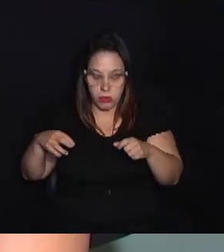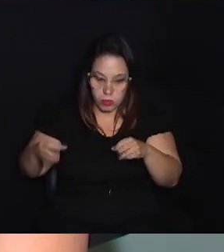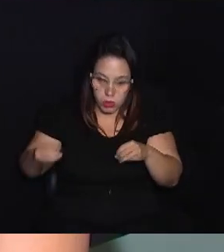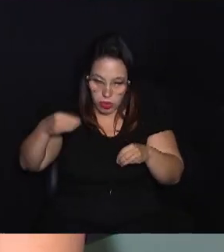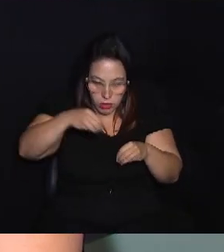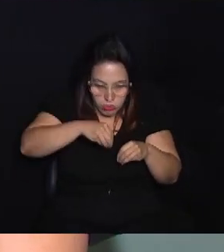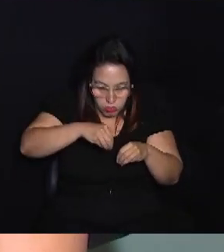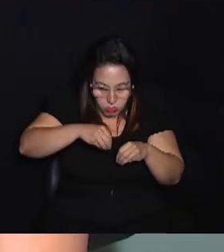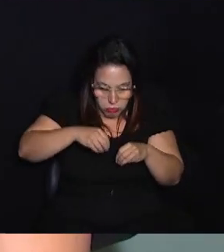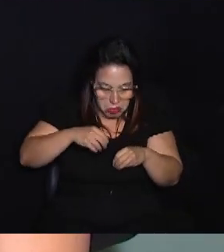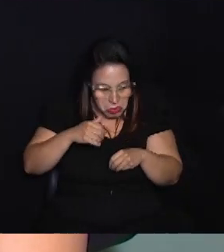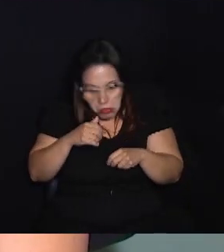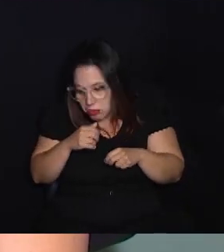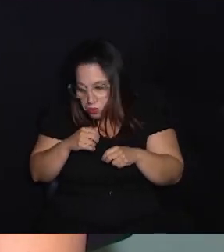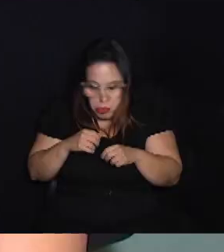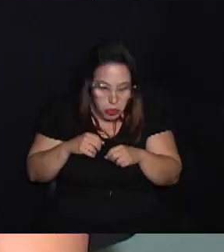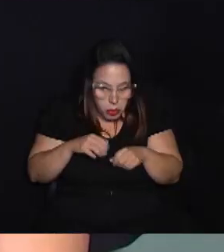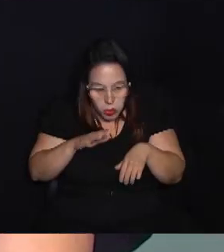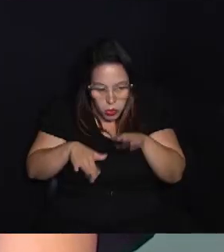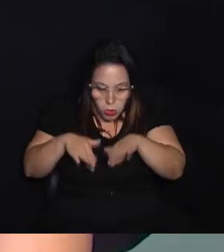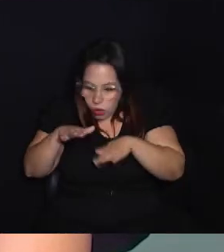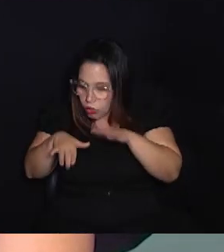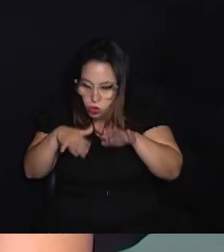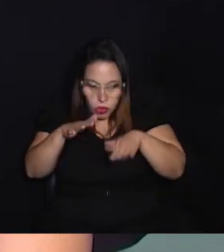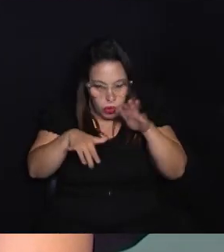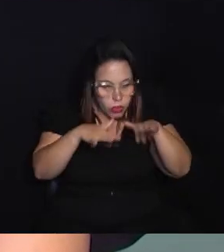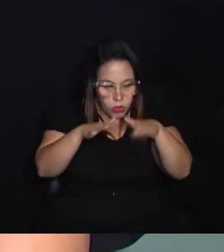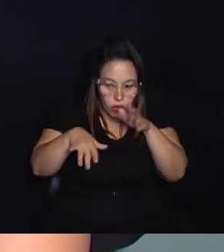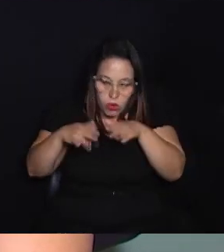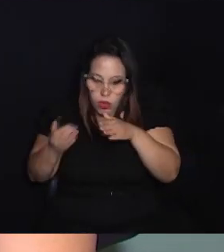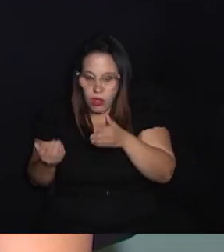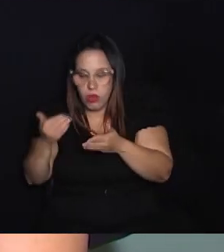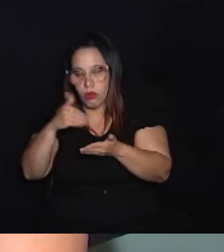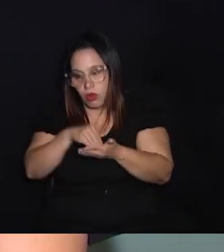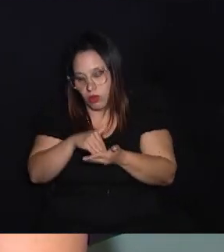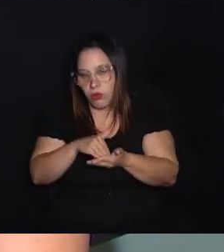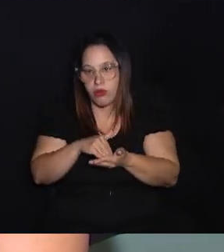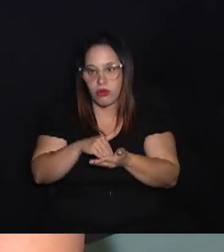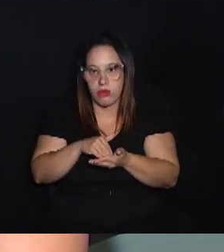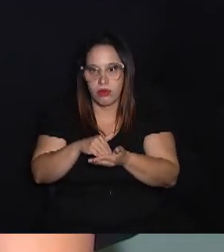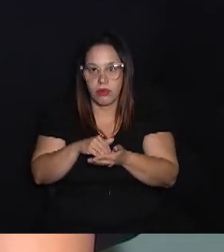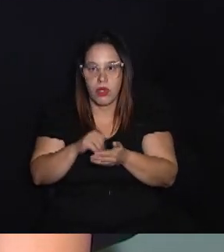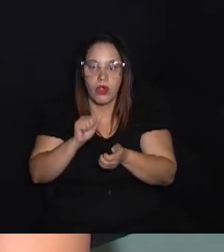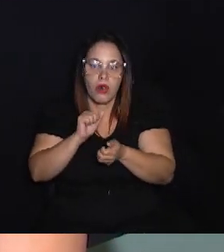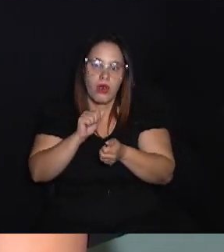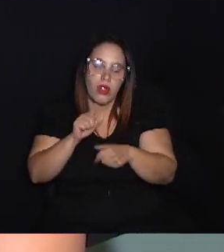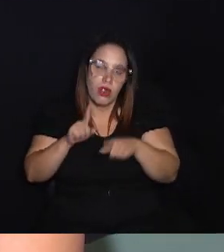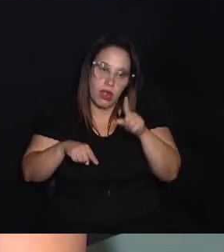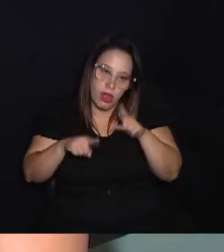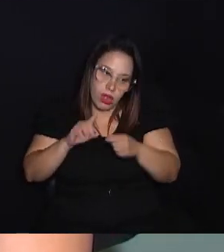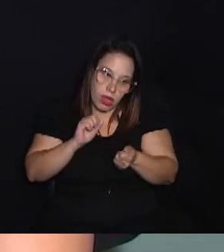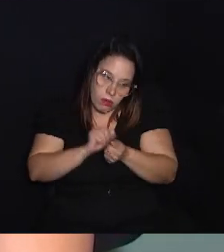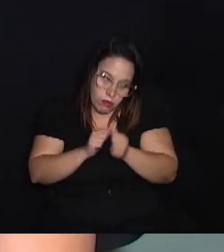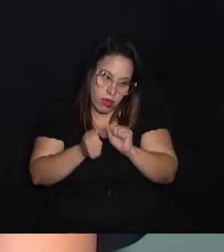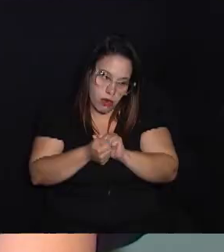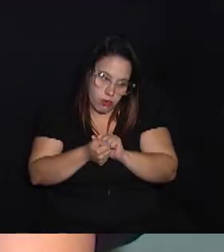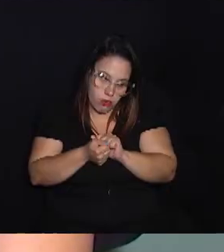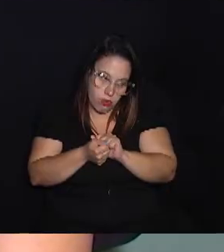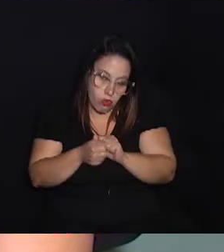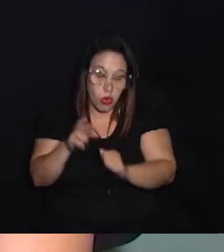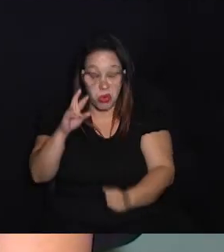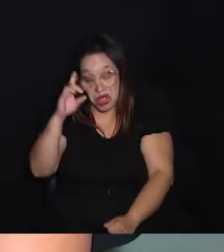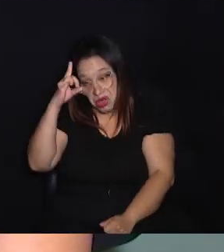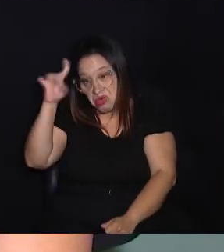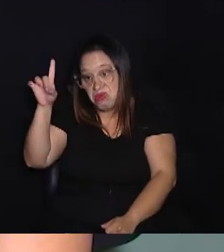sob supervisão, dá uma corridinha na casa e volta pro cercadinho, tá? Tudo depende do tamanho do animal, da sua